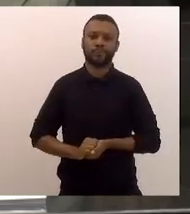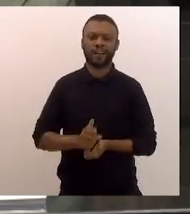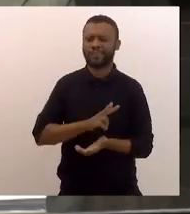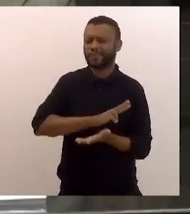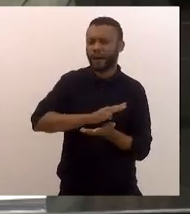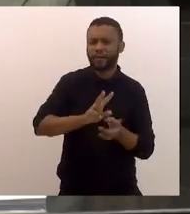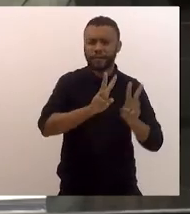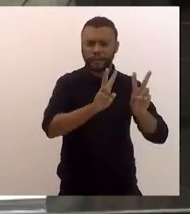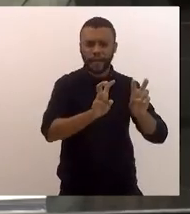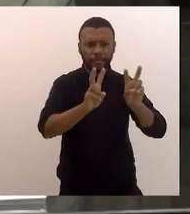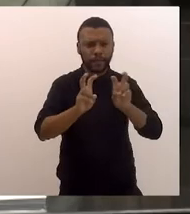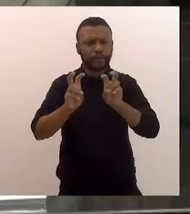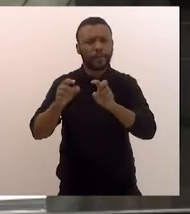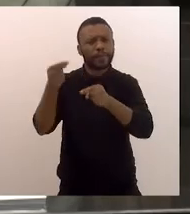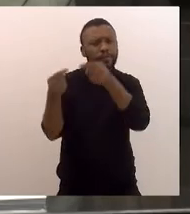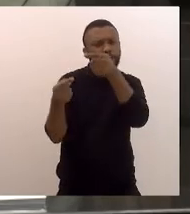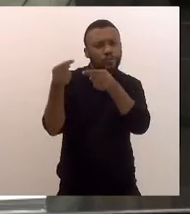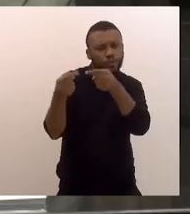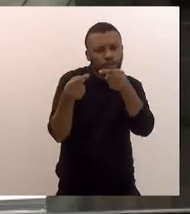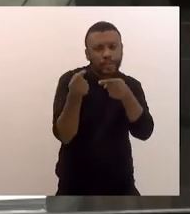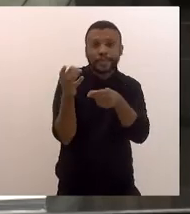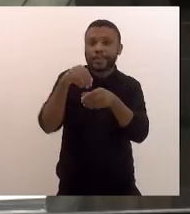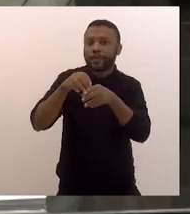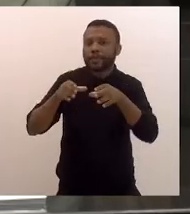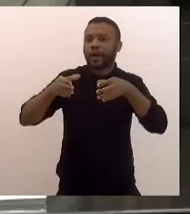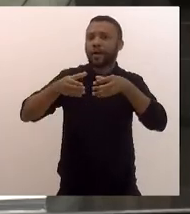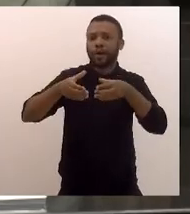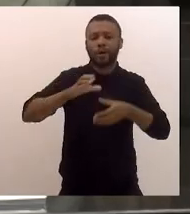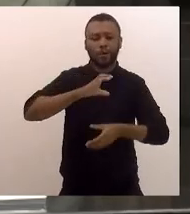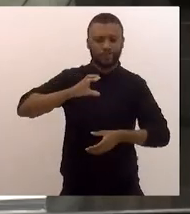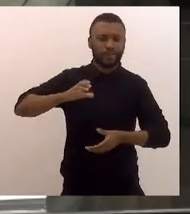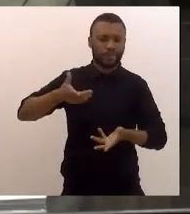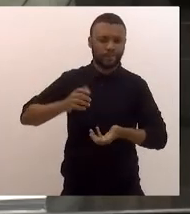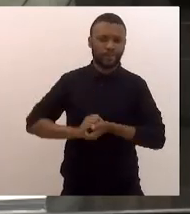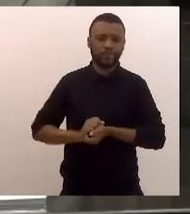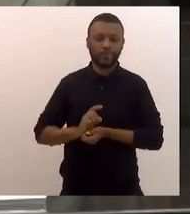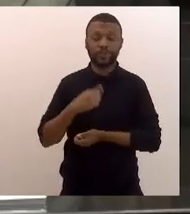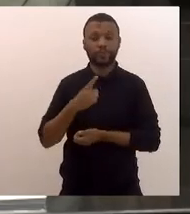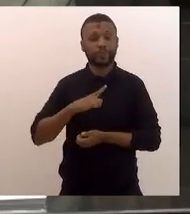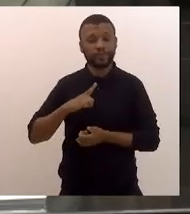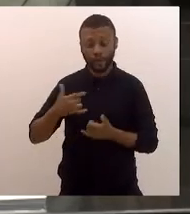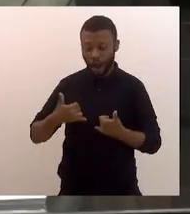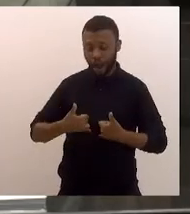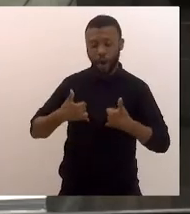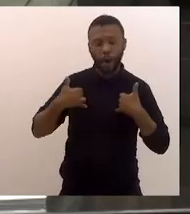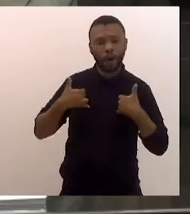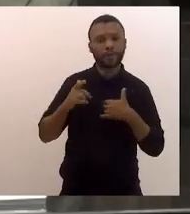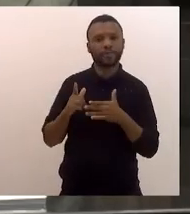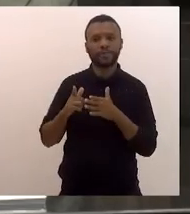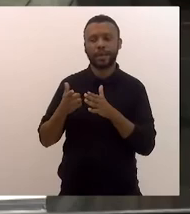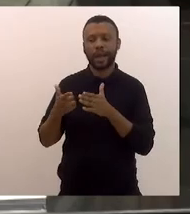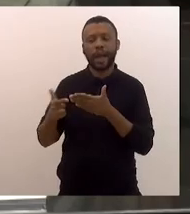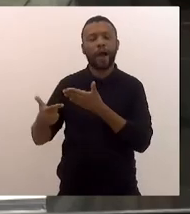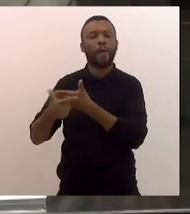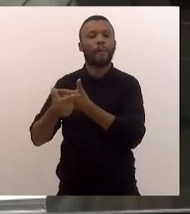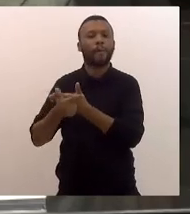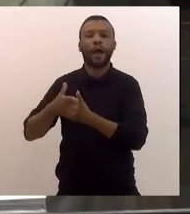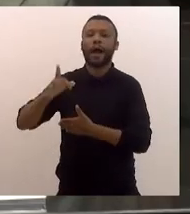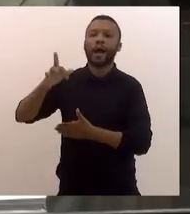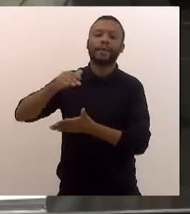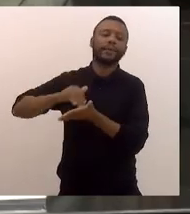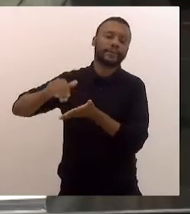faltas sendo tratadas dentro da nossa comissão depois tive a honra de assumir a secretaria de Desenvolvimento Social e direitos humanos do estado